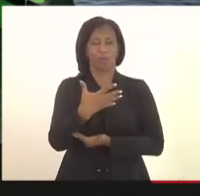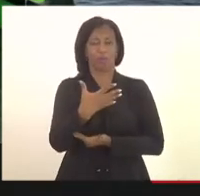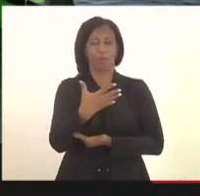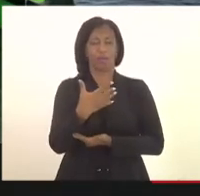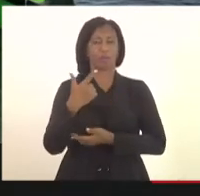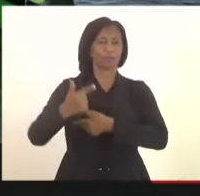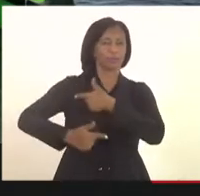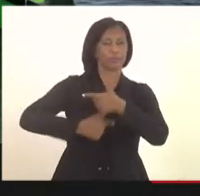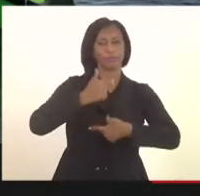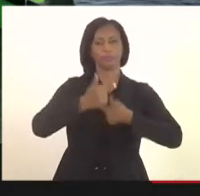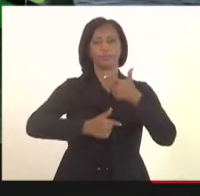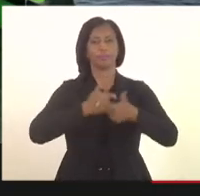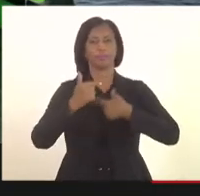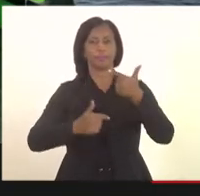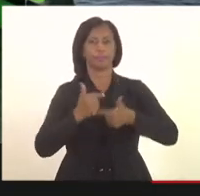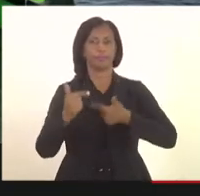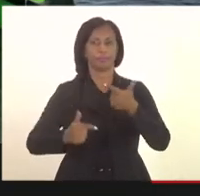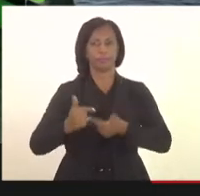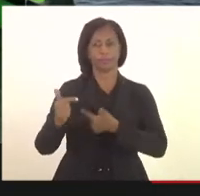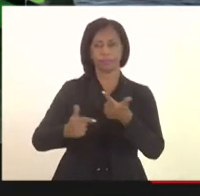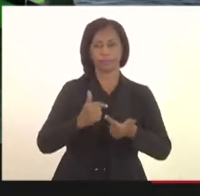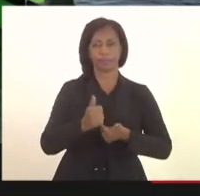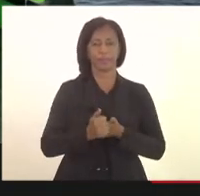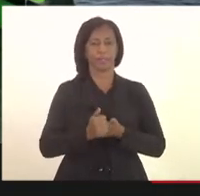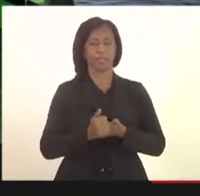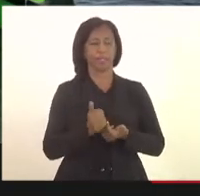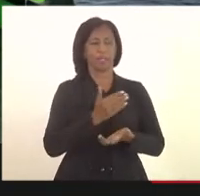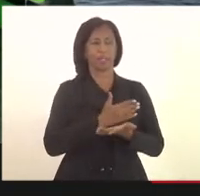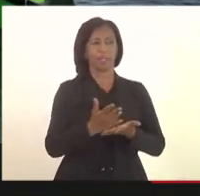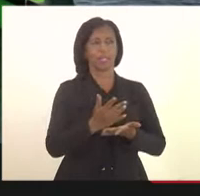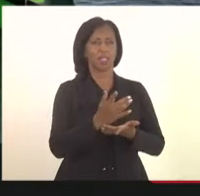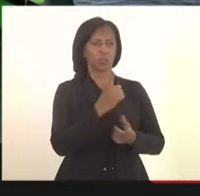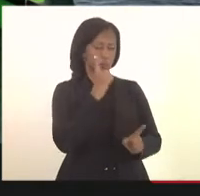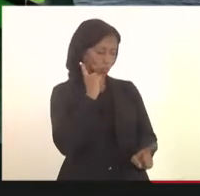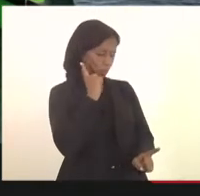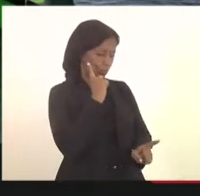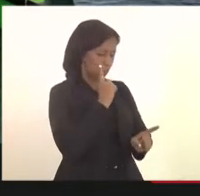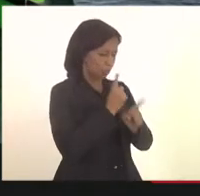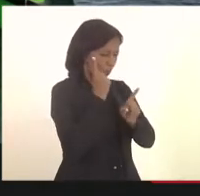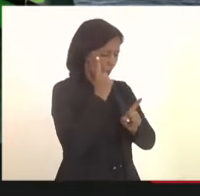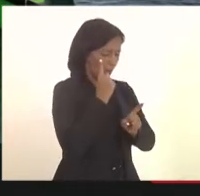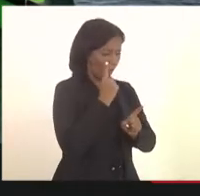nossas atividades em ANP, desde a descoberta até o